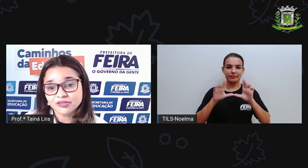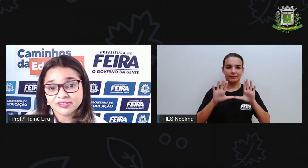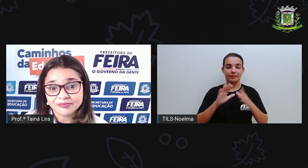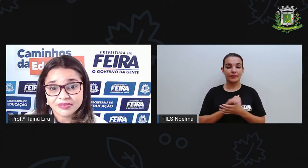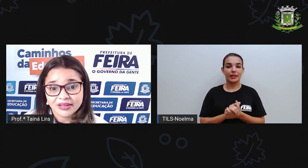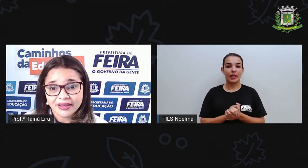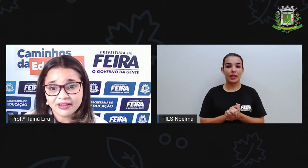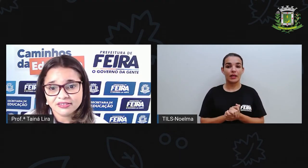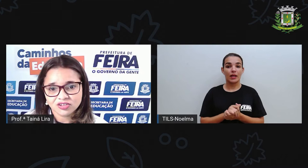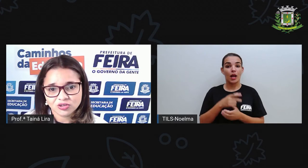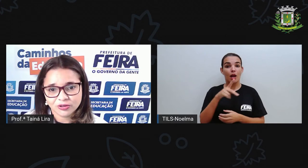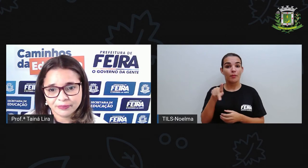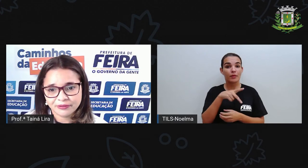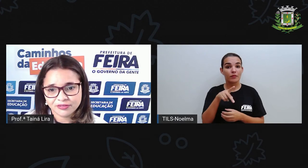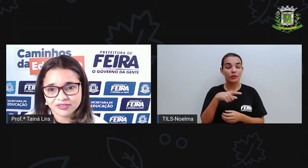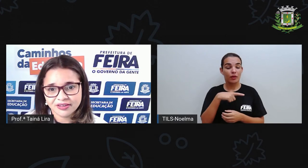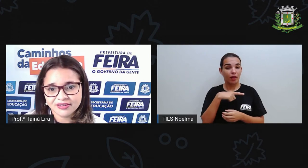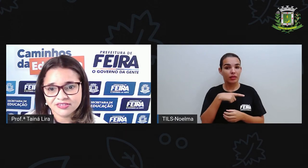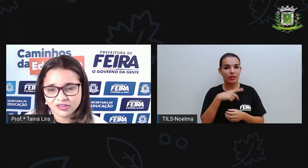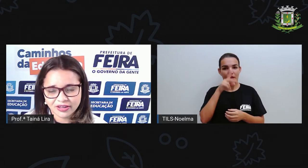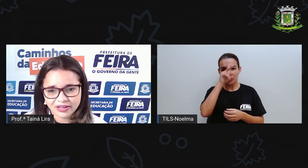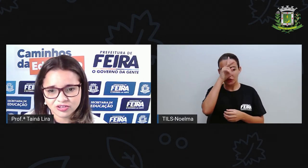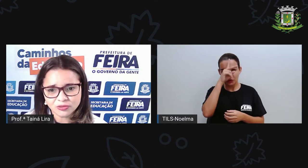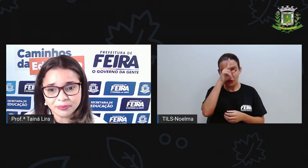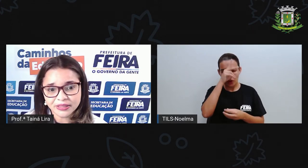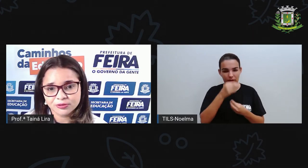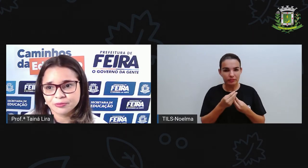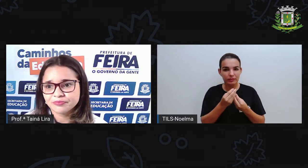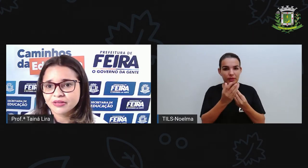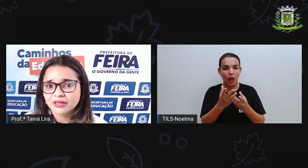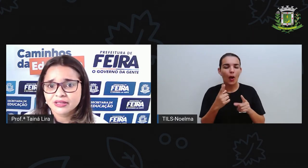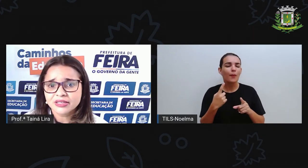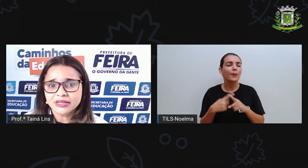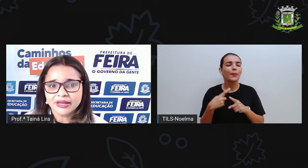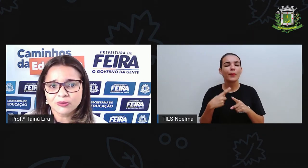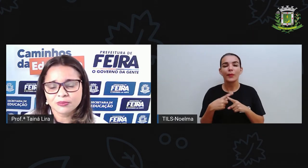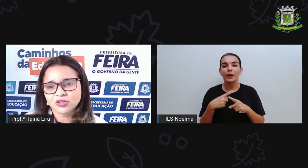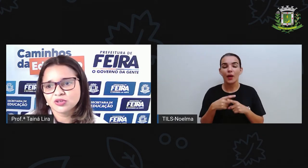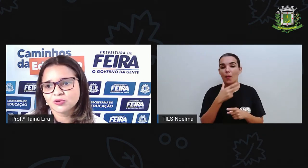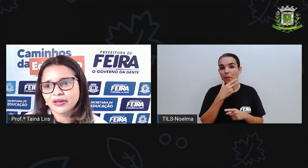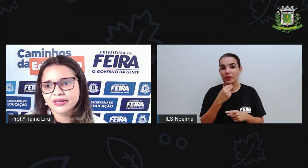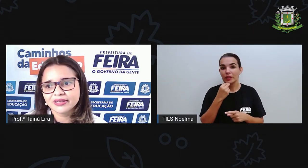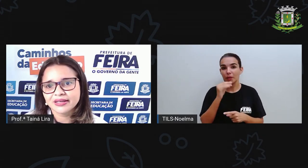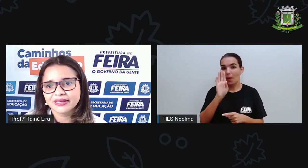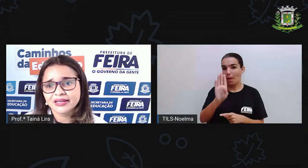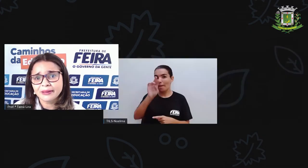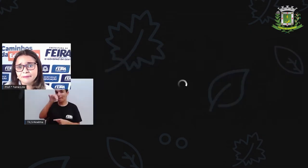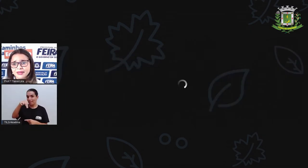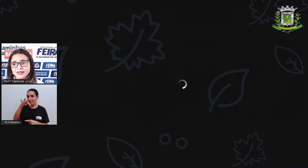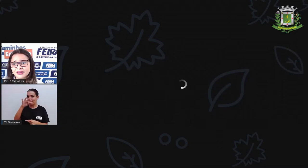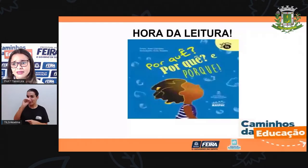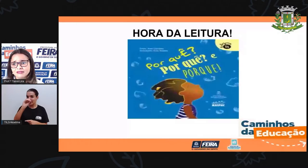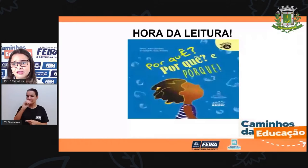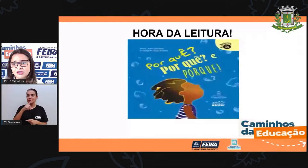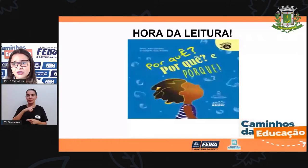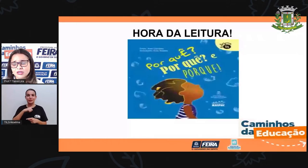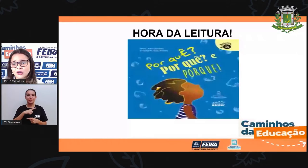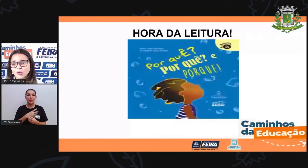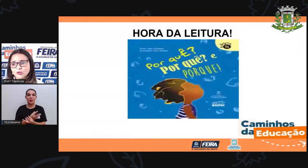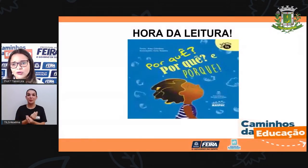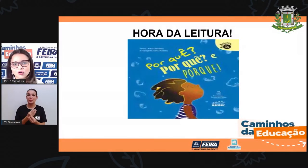Pró trouxe. Essa história para vocês é de Bento. Que é um menino aí, né? Que ele é bem